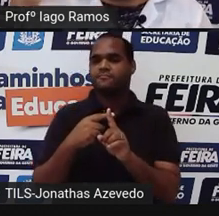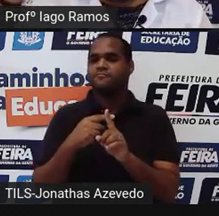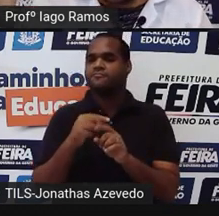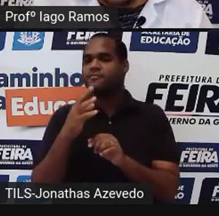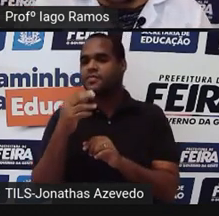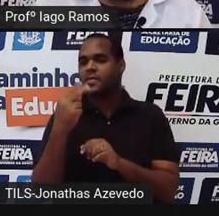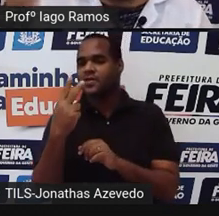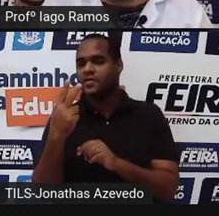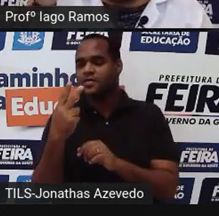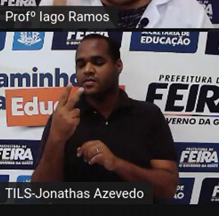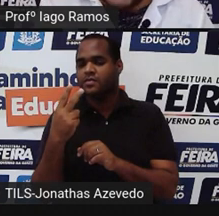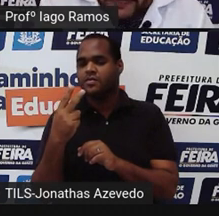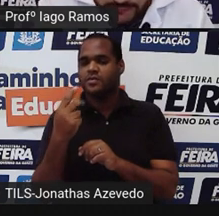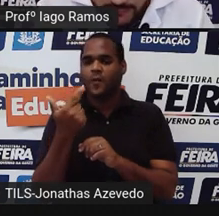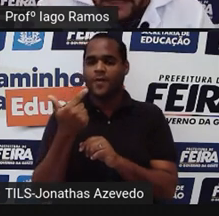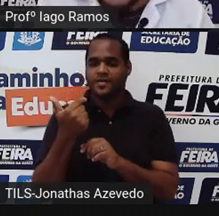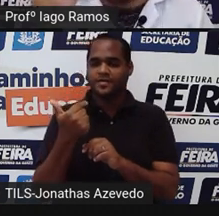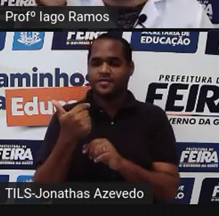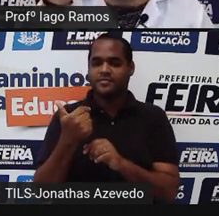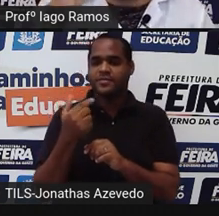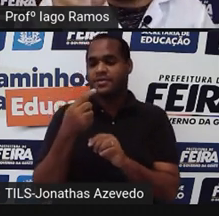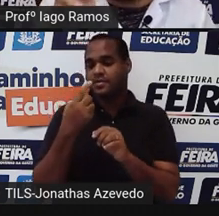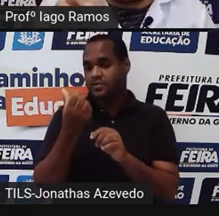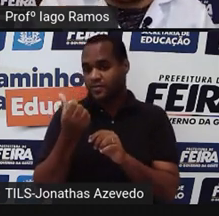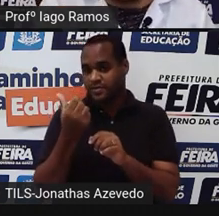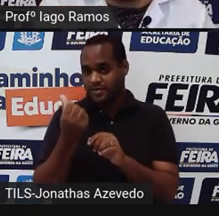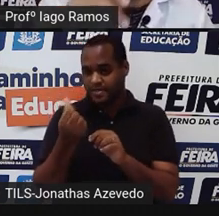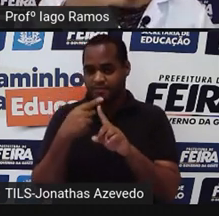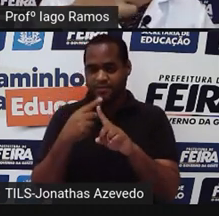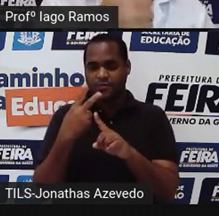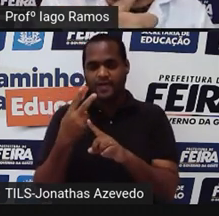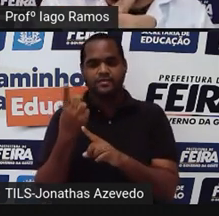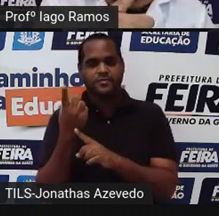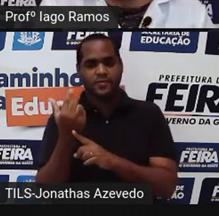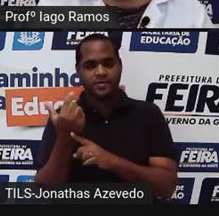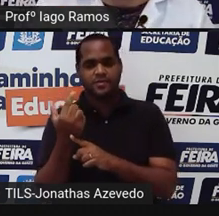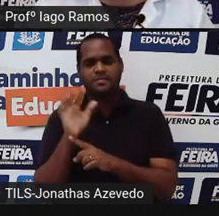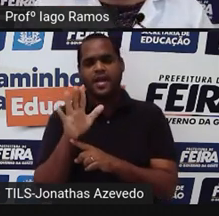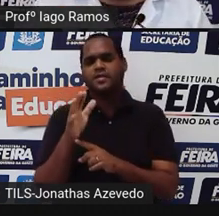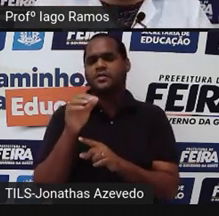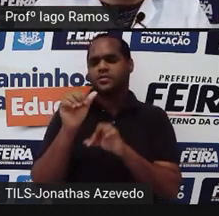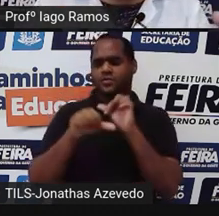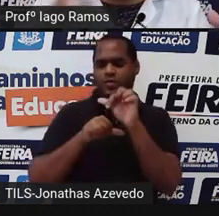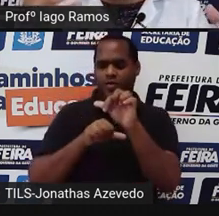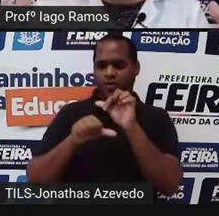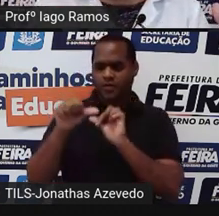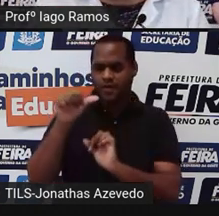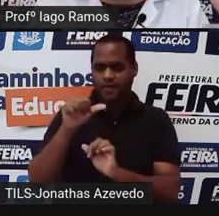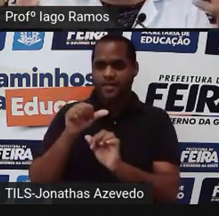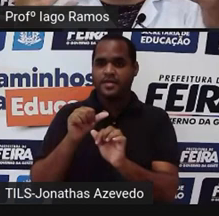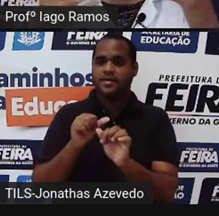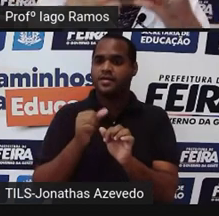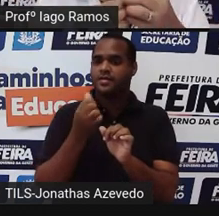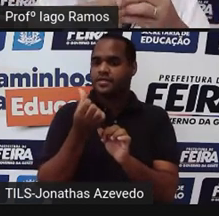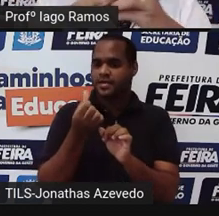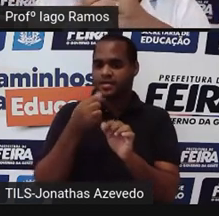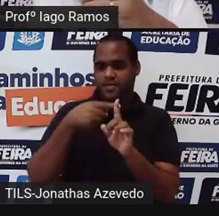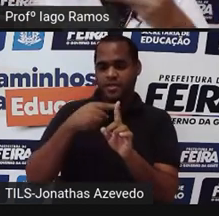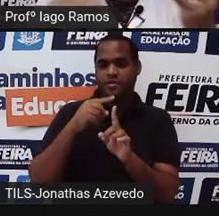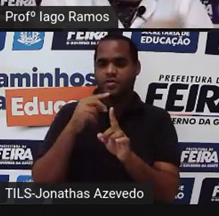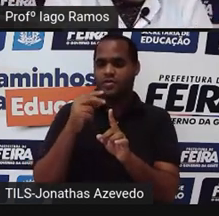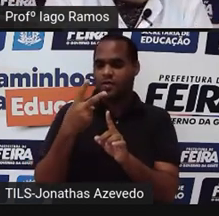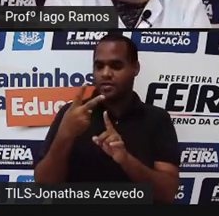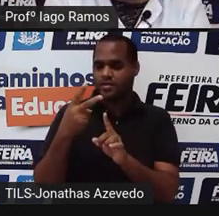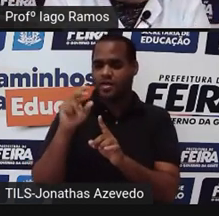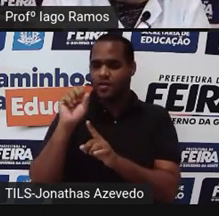2 vezes 6, dá 12, que é o coeficiente C, beleza. Mas esse 2 e 6, quando eu somar, tem que dar